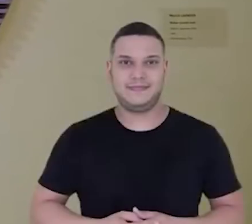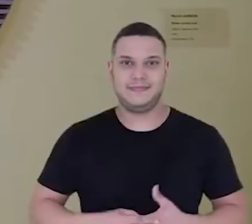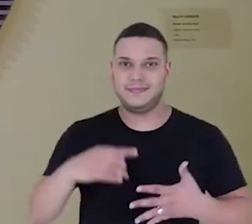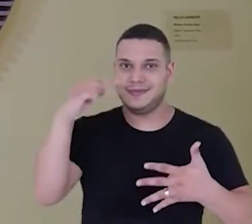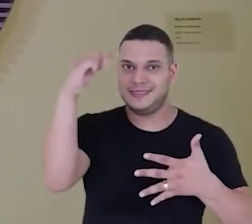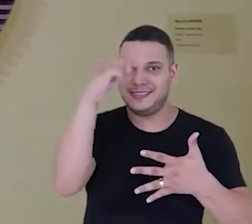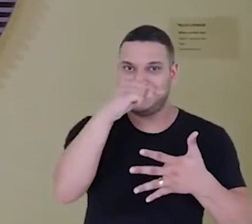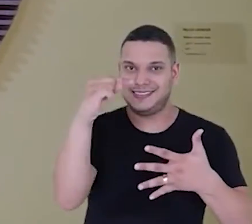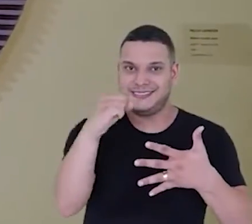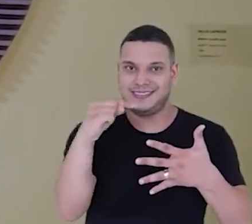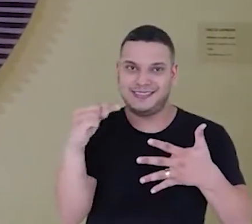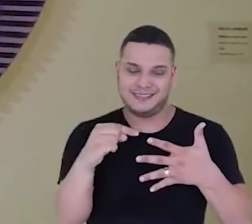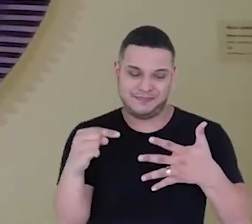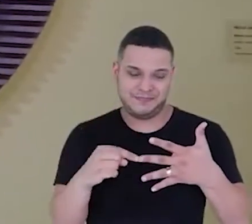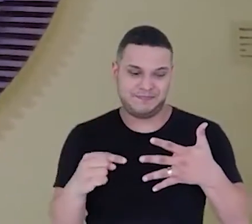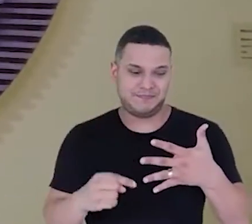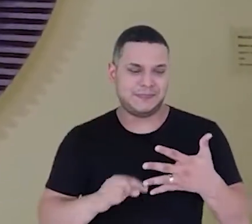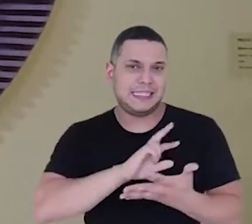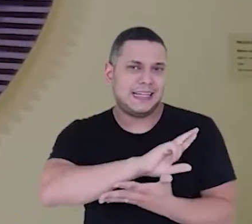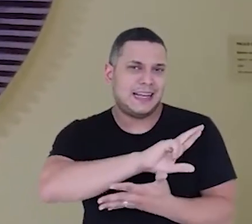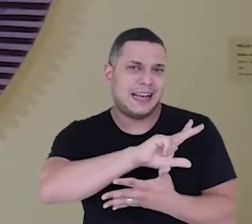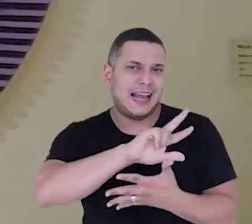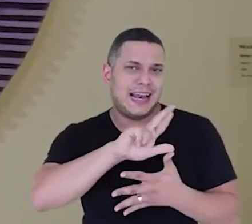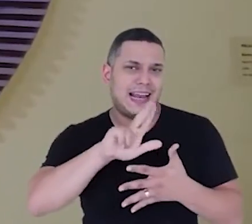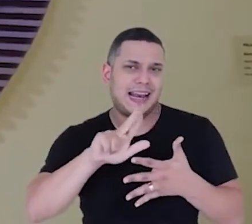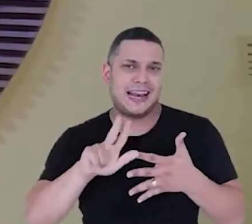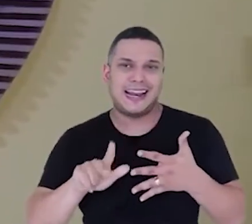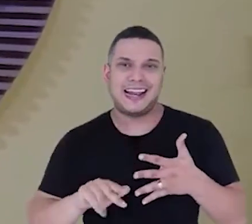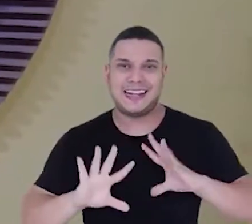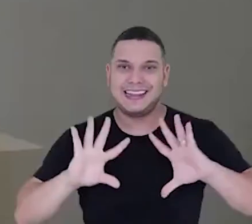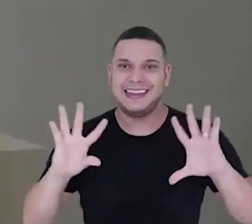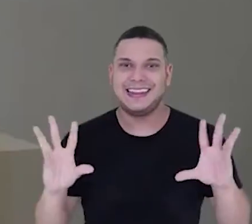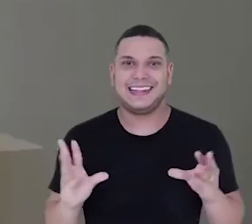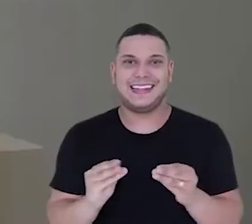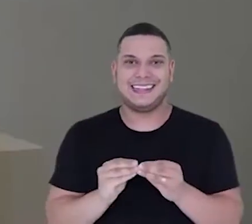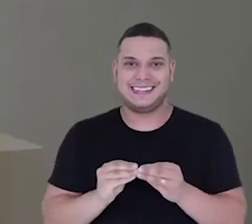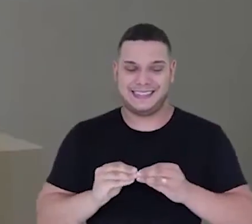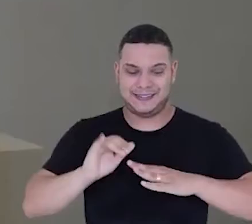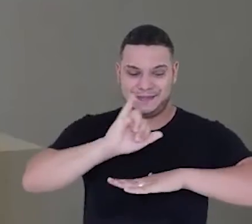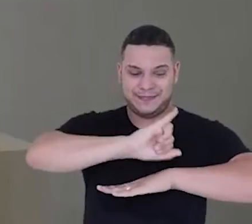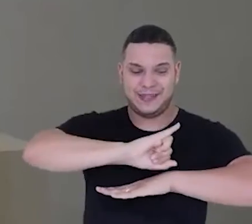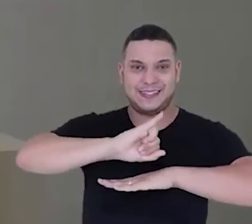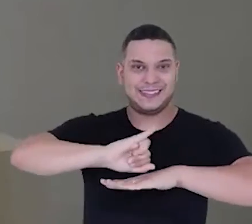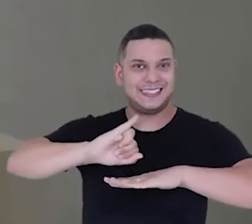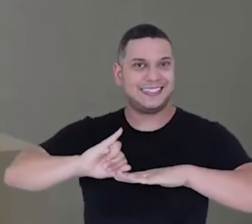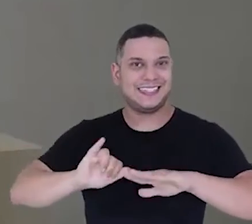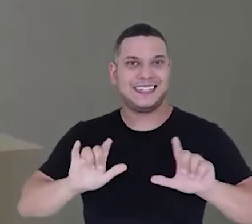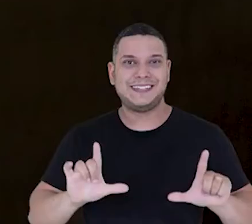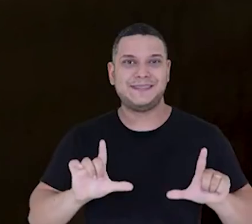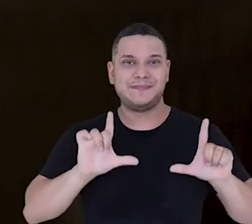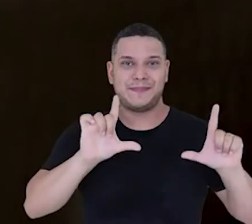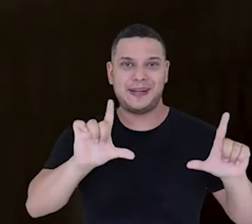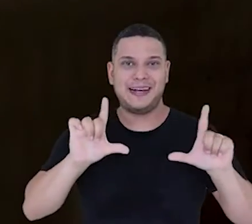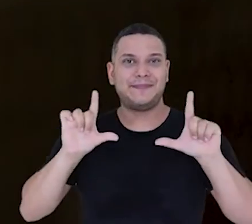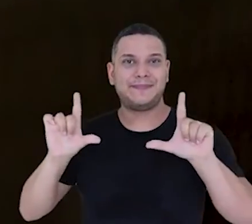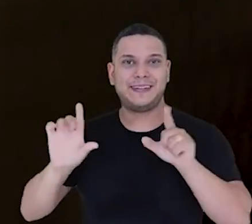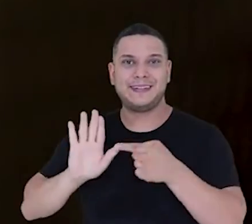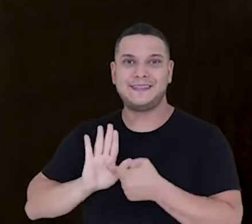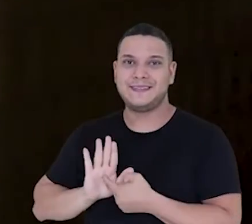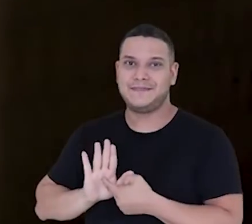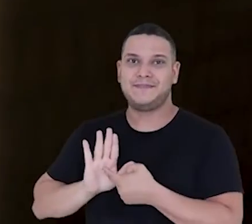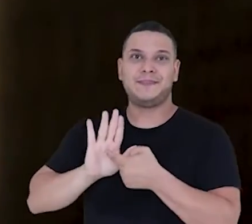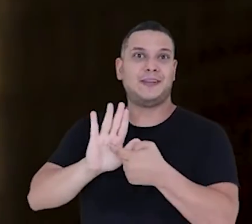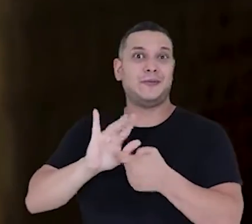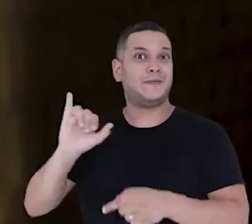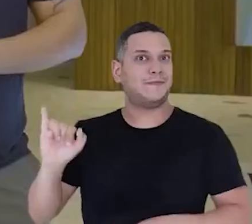E isso tudo fala de uma vocação que é muito bonita dessa exposição e que coloca ela num lugar que eu acho que é muito importante, muito particular,